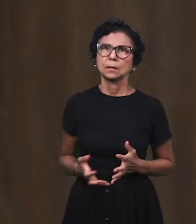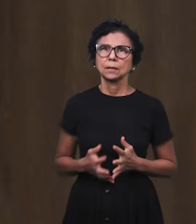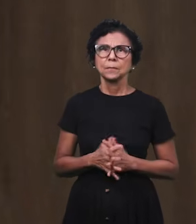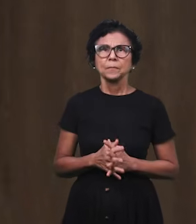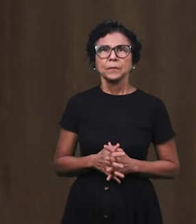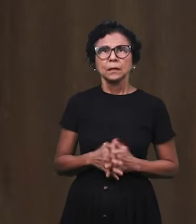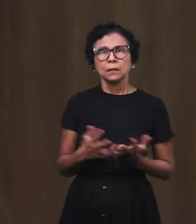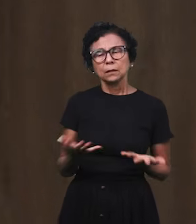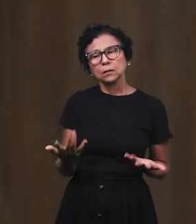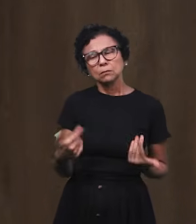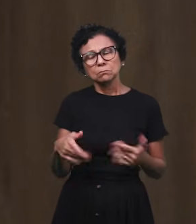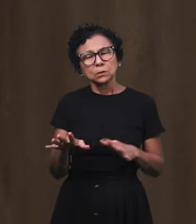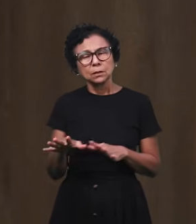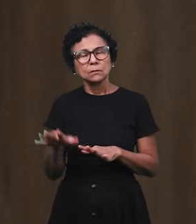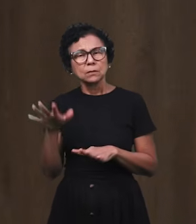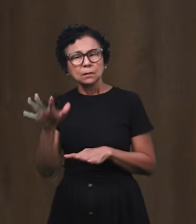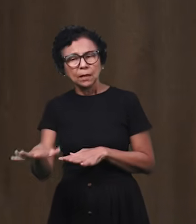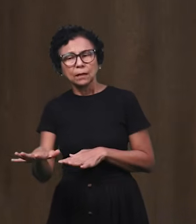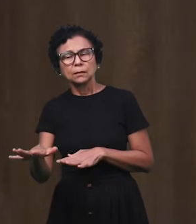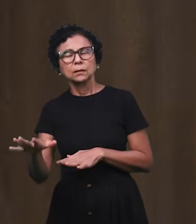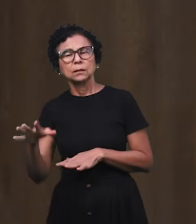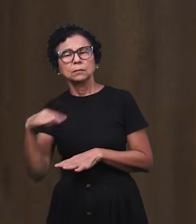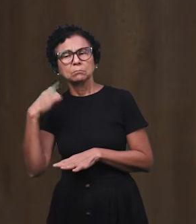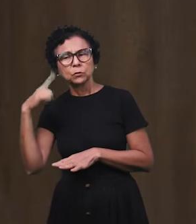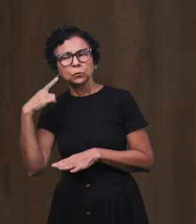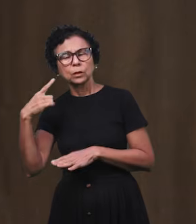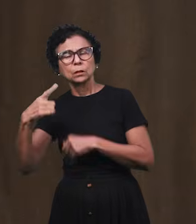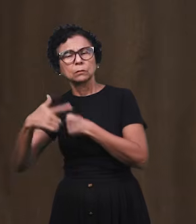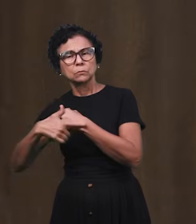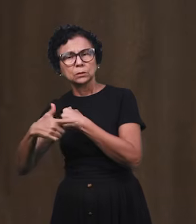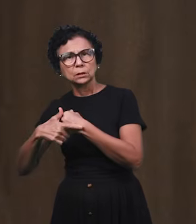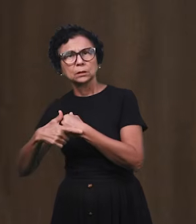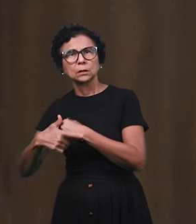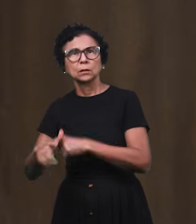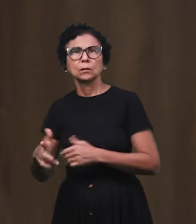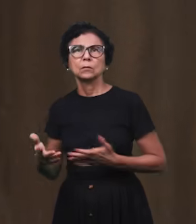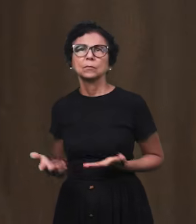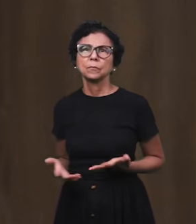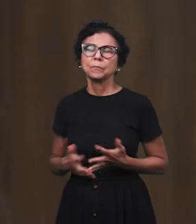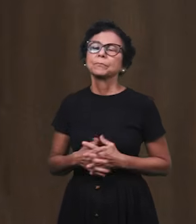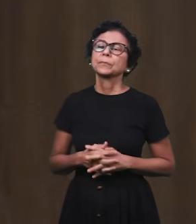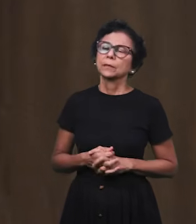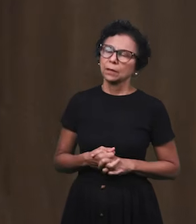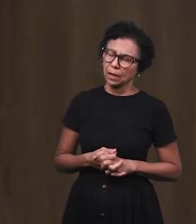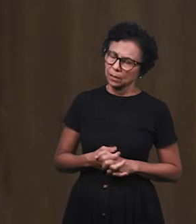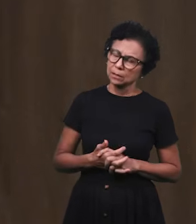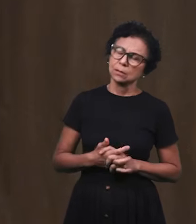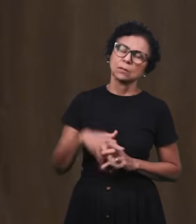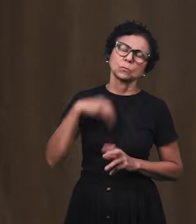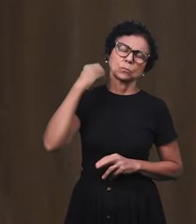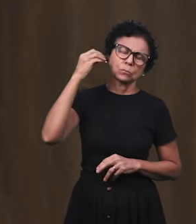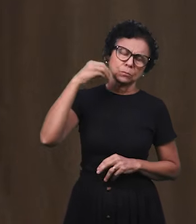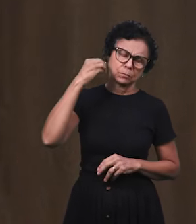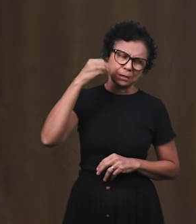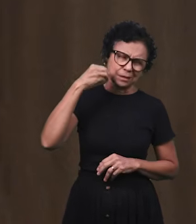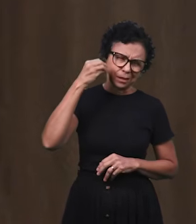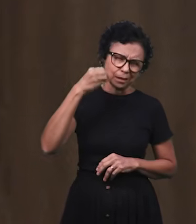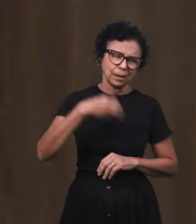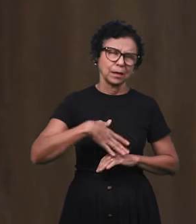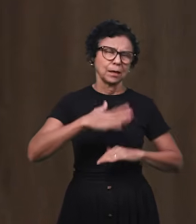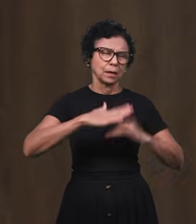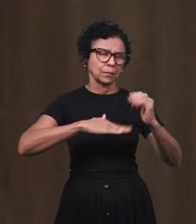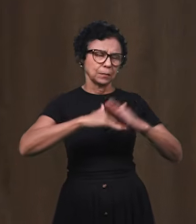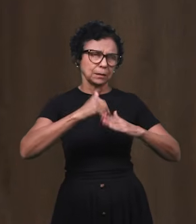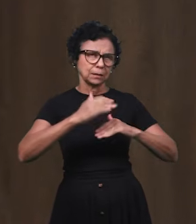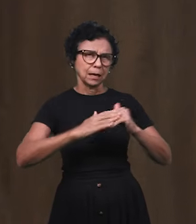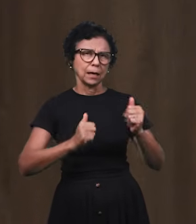com experiência, com bagagem, com habilidades que você adquiriu de outra área. Isso é muito bom. Tudo que a gente faz na vida de trabalho, mesmo que eu